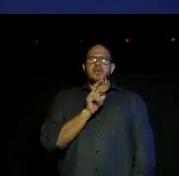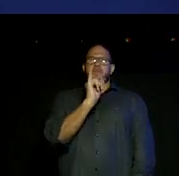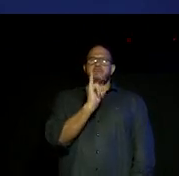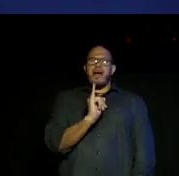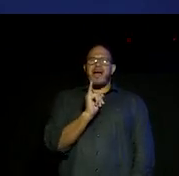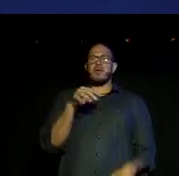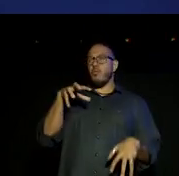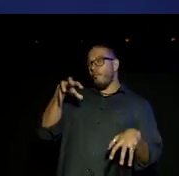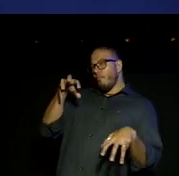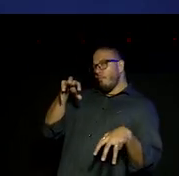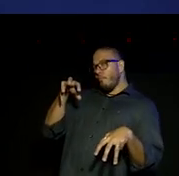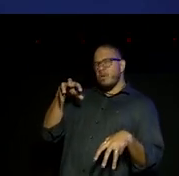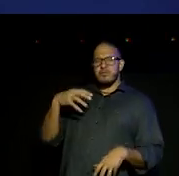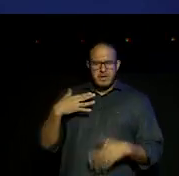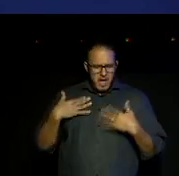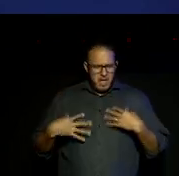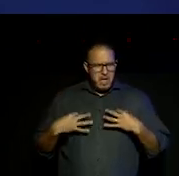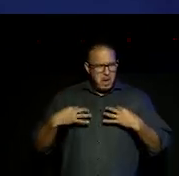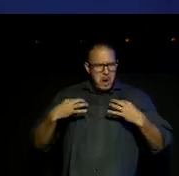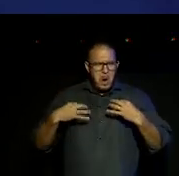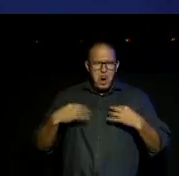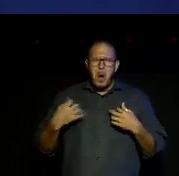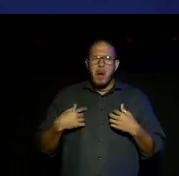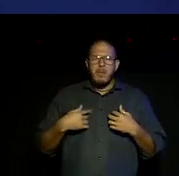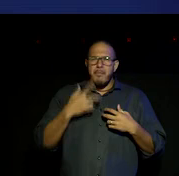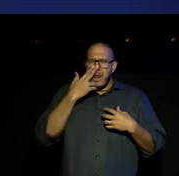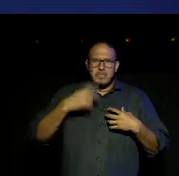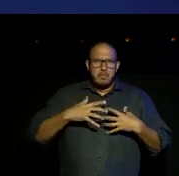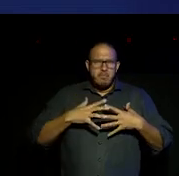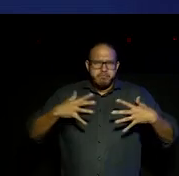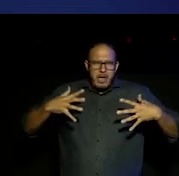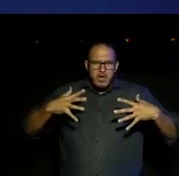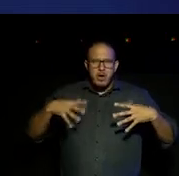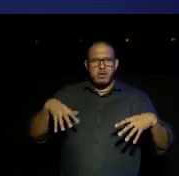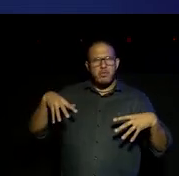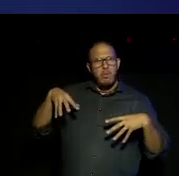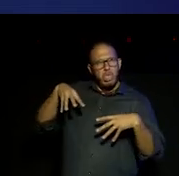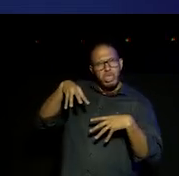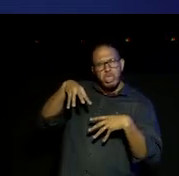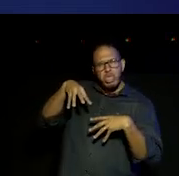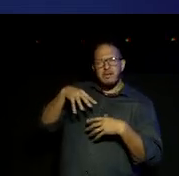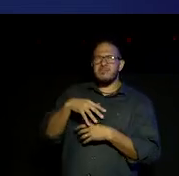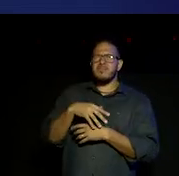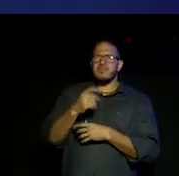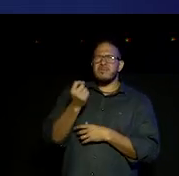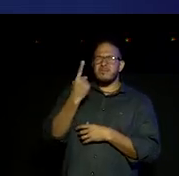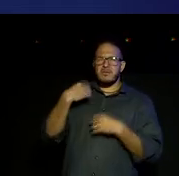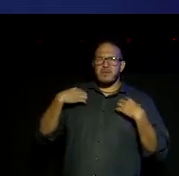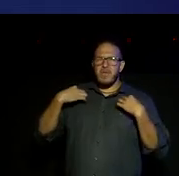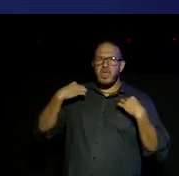Extremamente magros e uma postura um pouco torta, e a roupa parecia que vários números maior do que ele, uma coisa assim meio jogada,